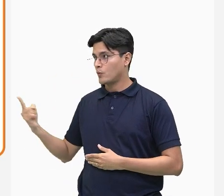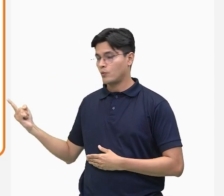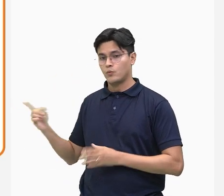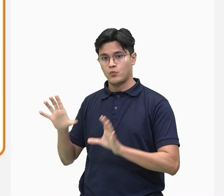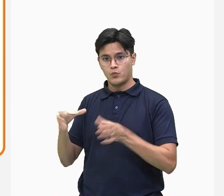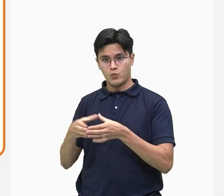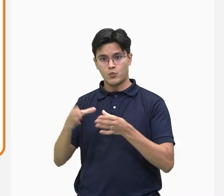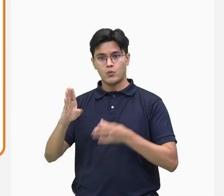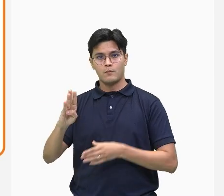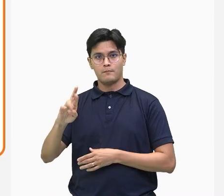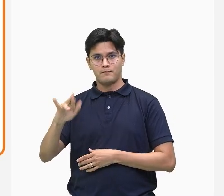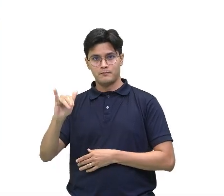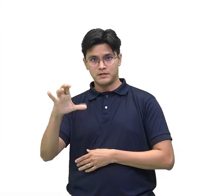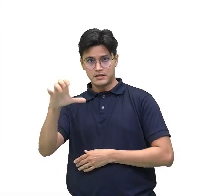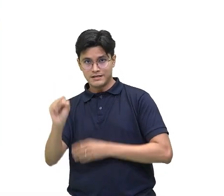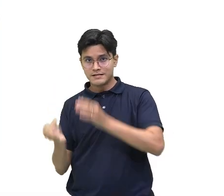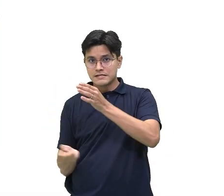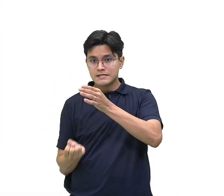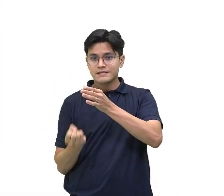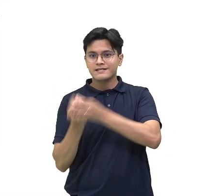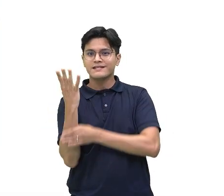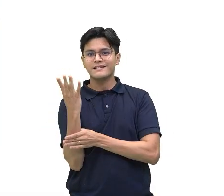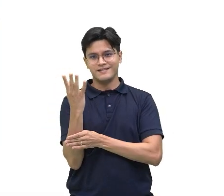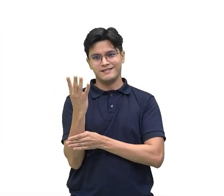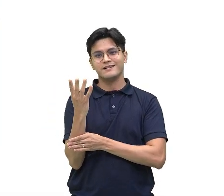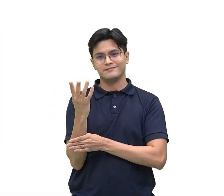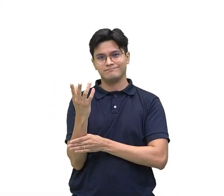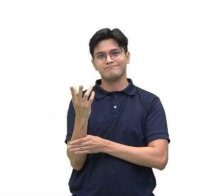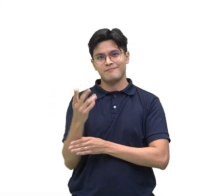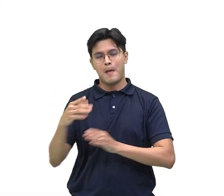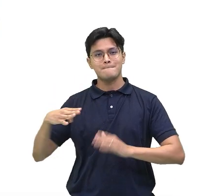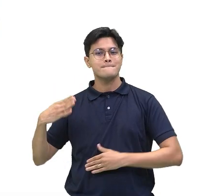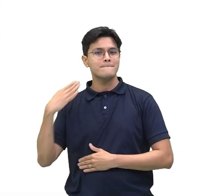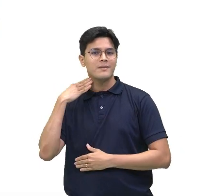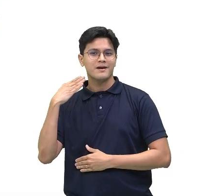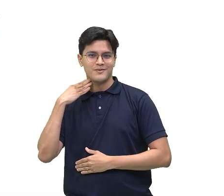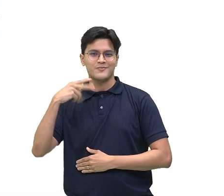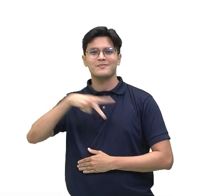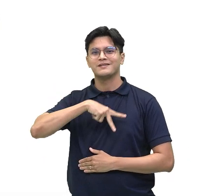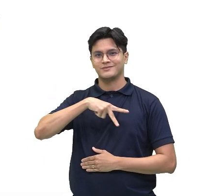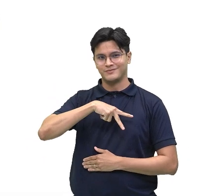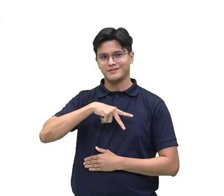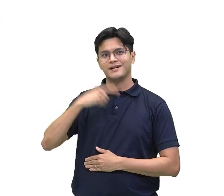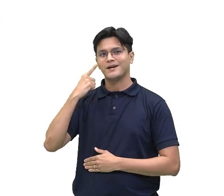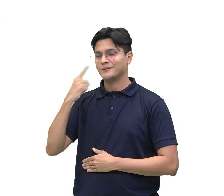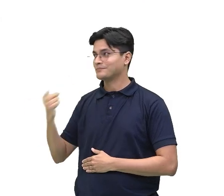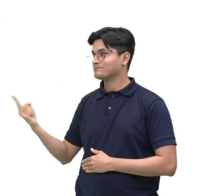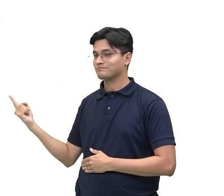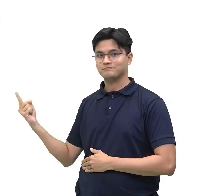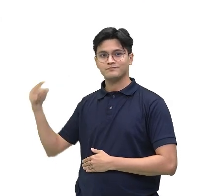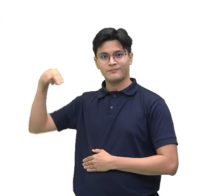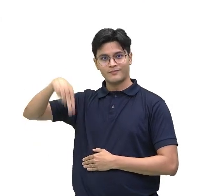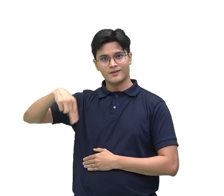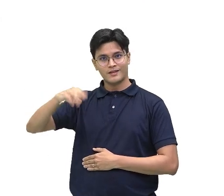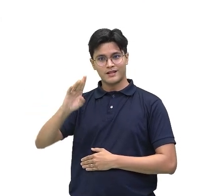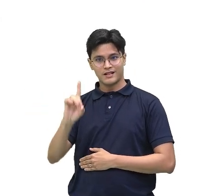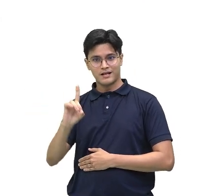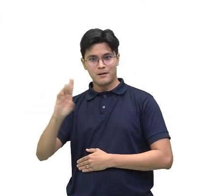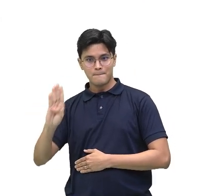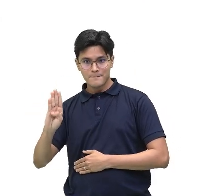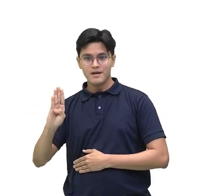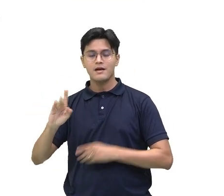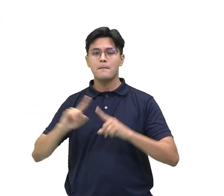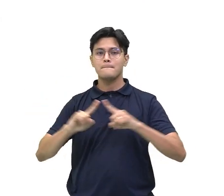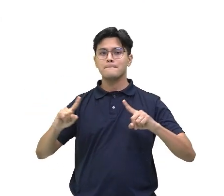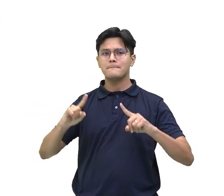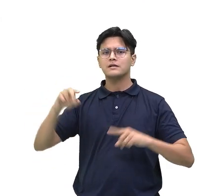seu próprio banco, no caso, o novo Banco de Desenvolvimento, ok? Agora, o Banco de Desenvolvimento do BRICS,